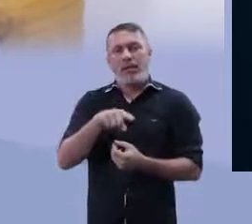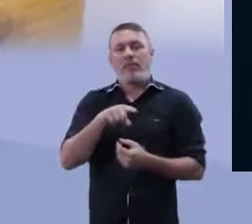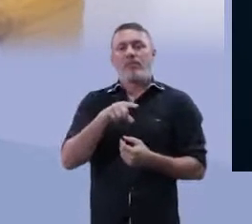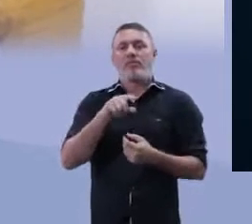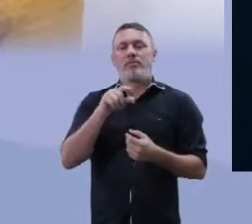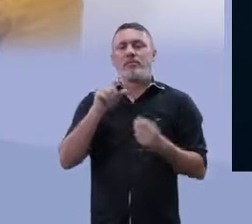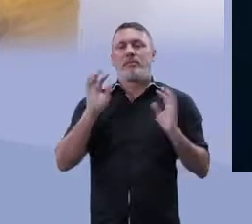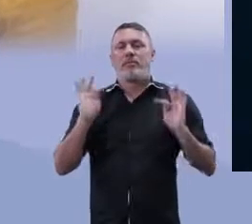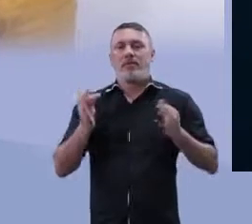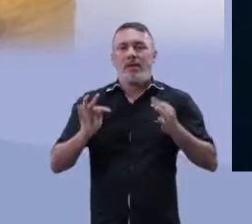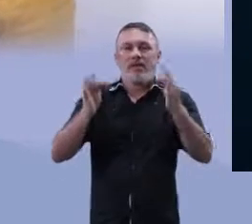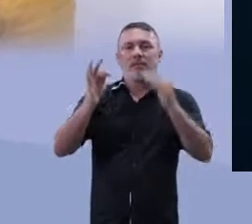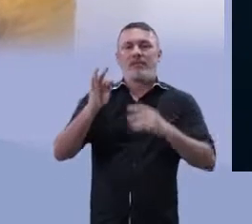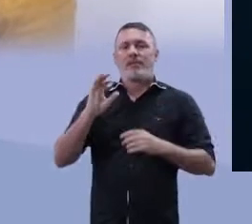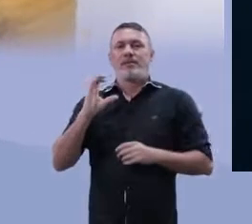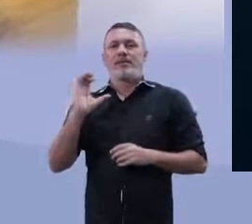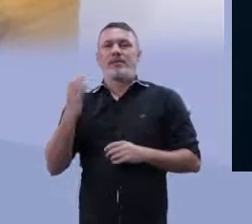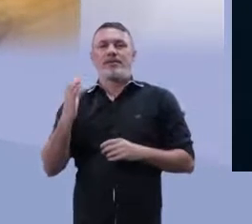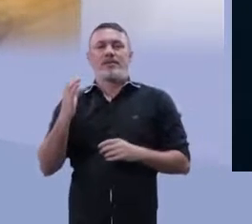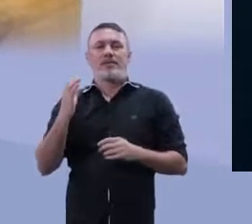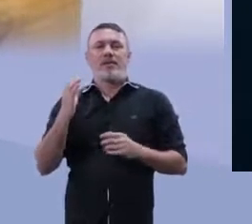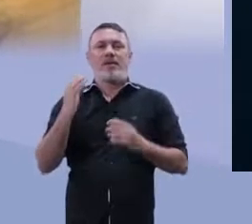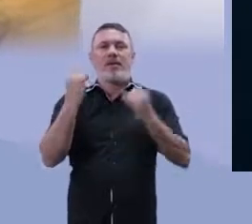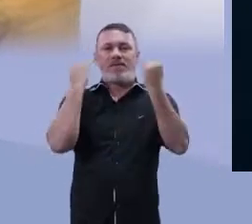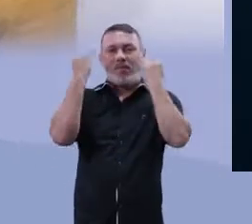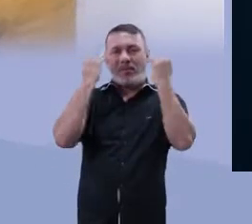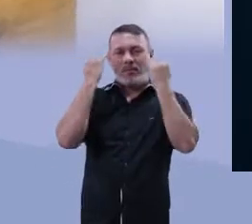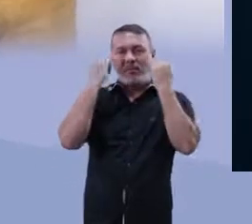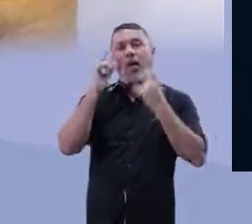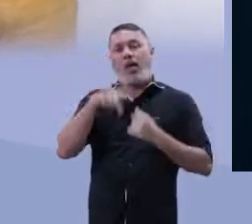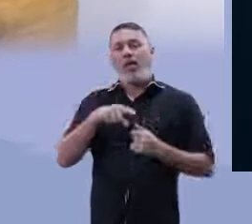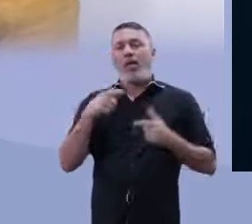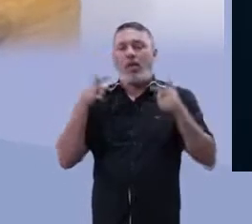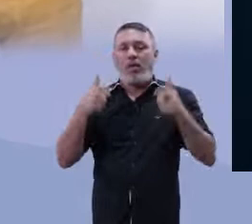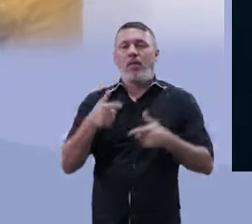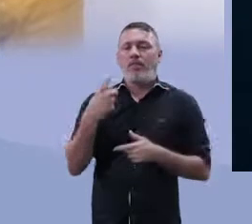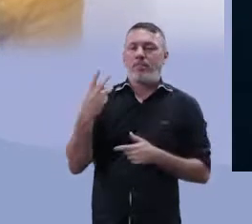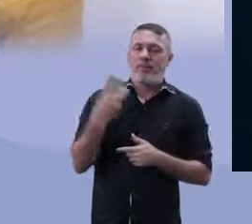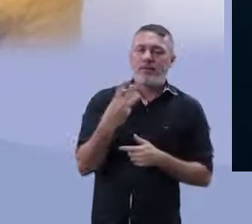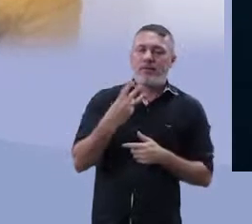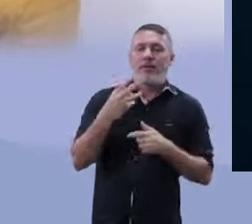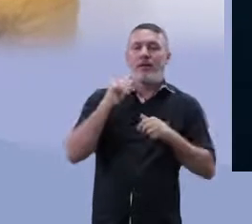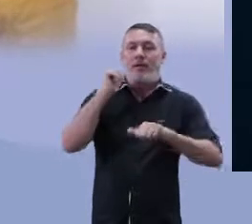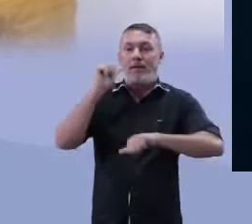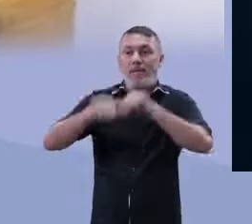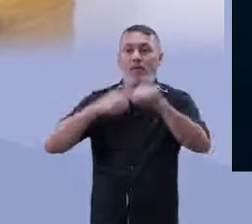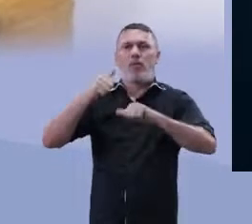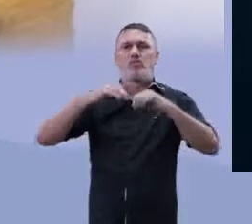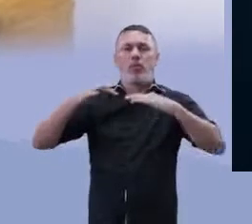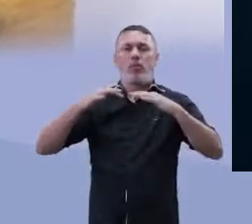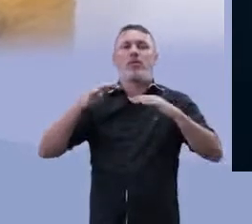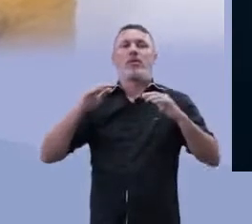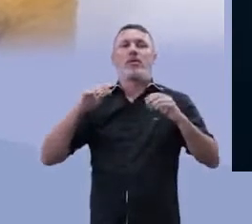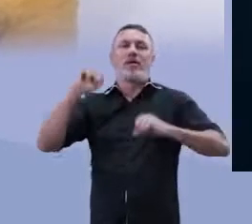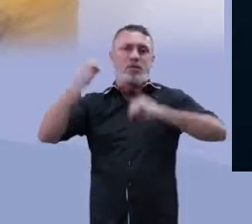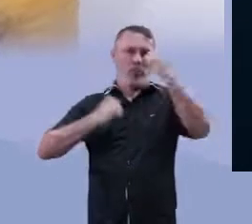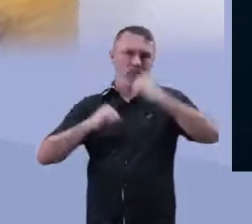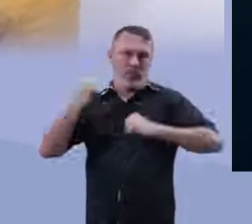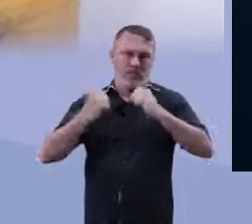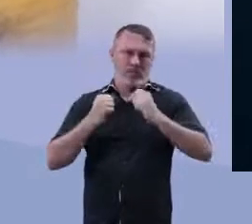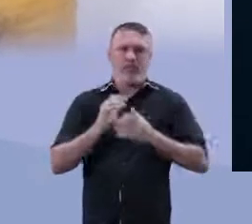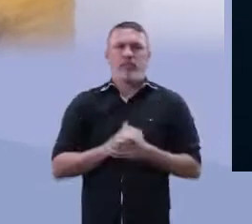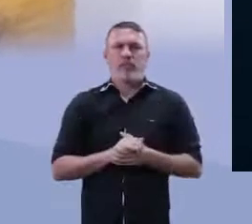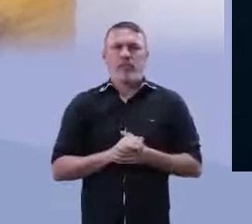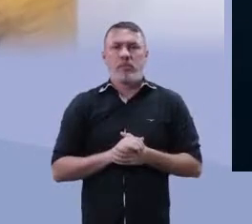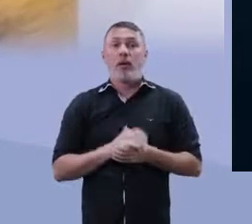revolução técnico-científica informacional, ou terceira revolução industrial. E aí nós temos, né, uma variabilidade